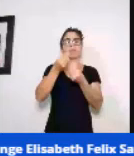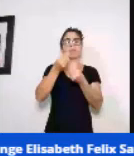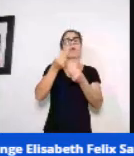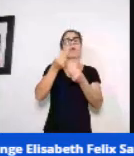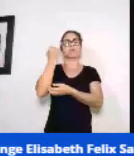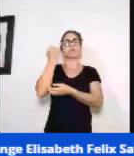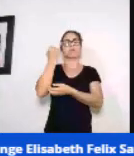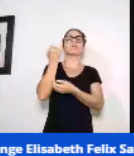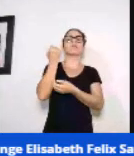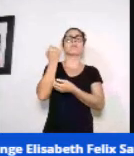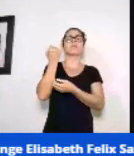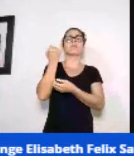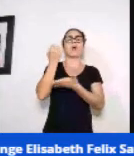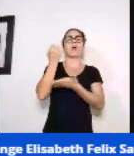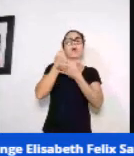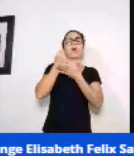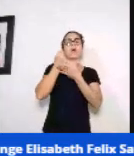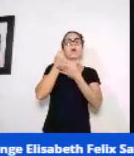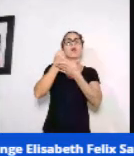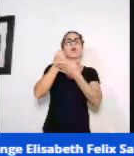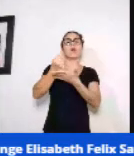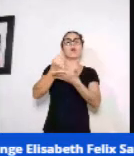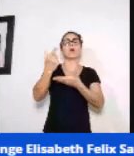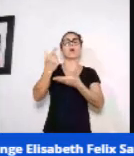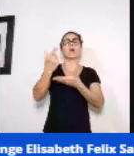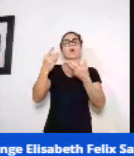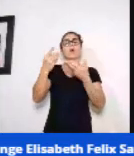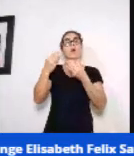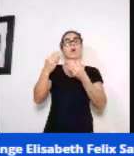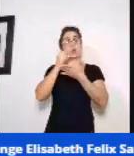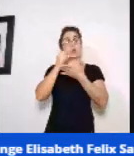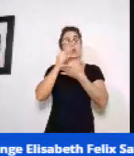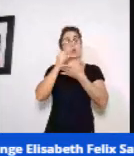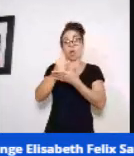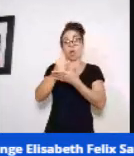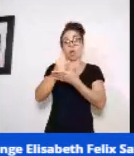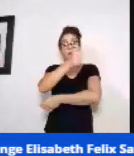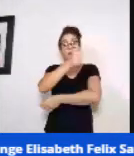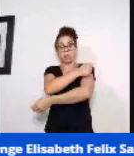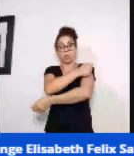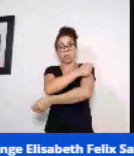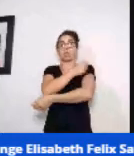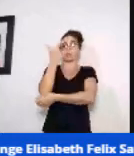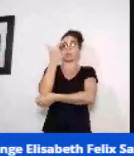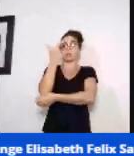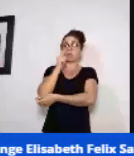aluno conseguisse participar de forma efetiva, tá? Pode passar, por gentileza.